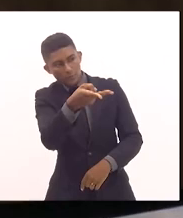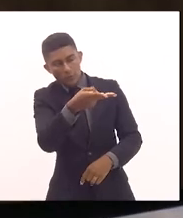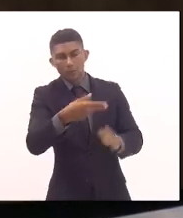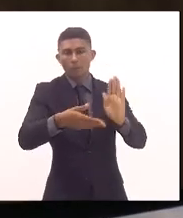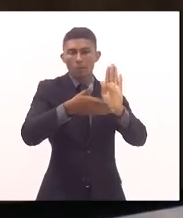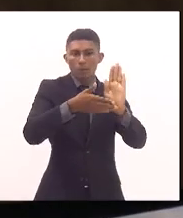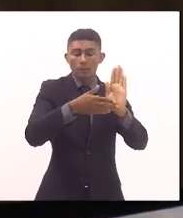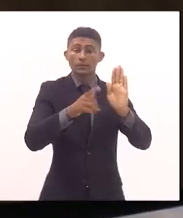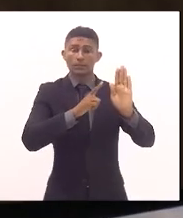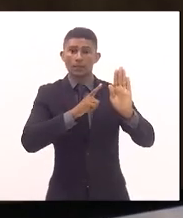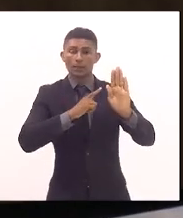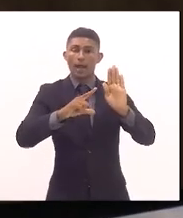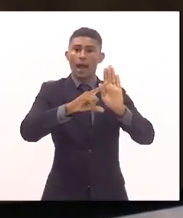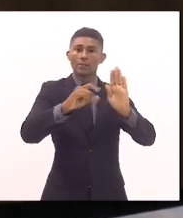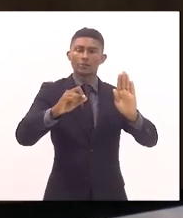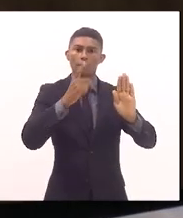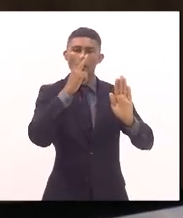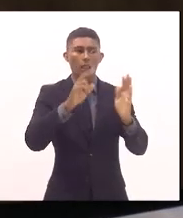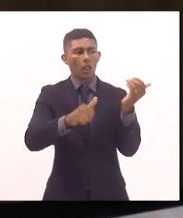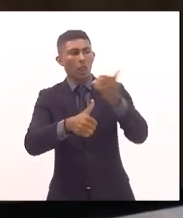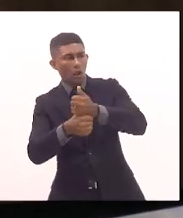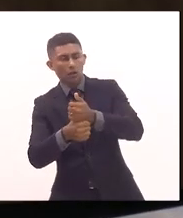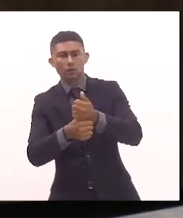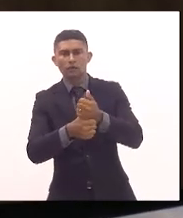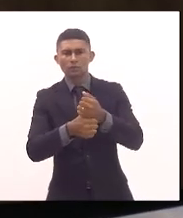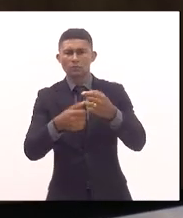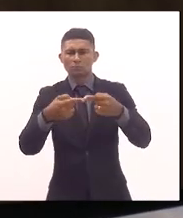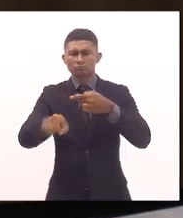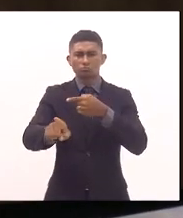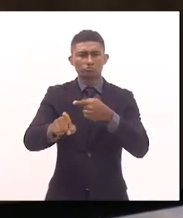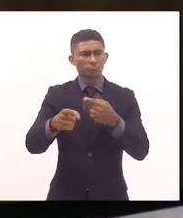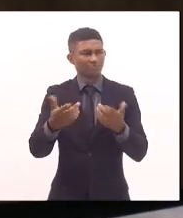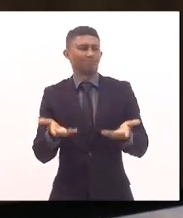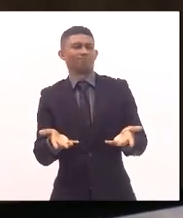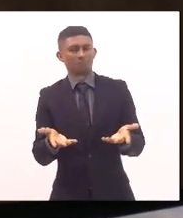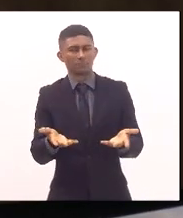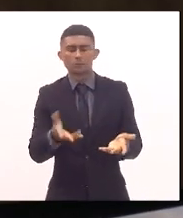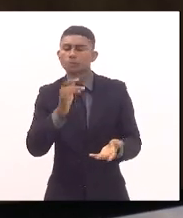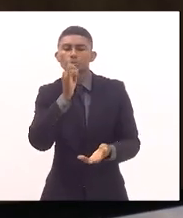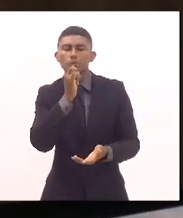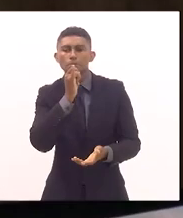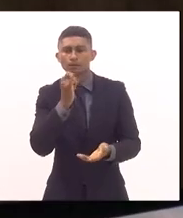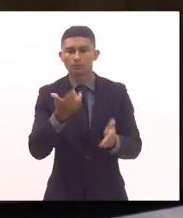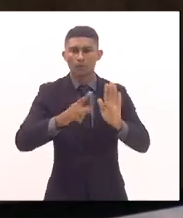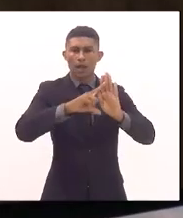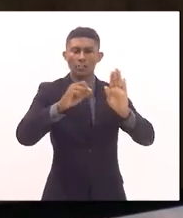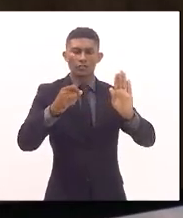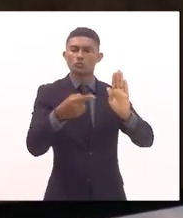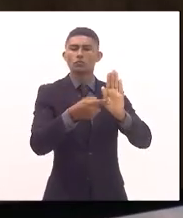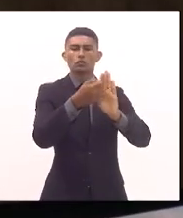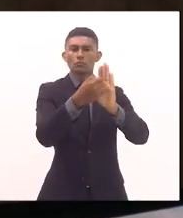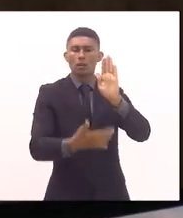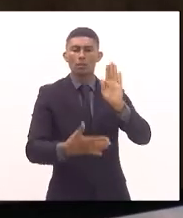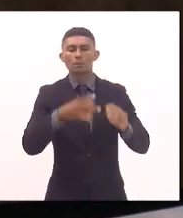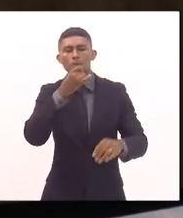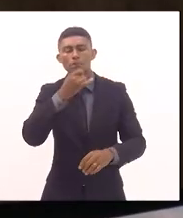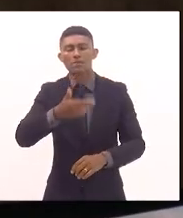se superpõem e contraria a lei existente, como, por exemplo, a produção de